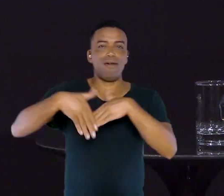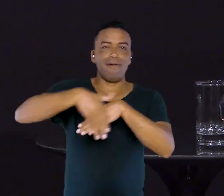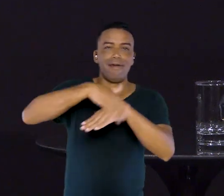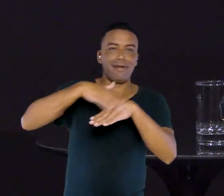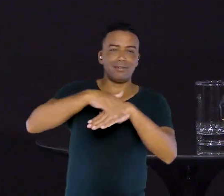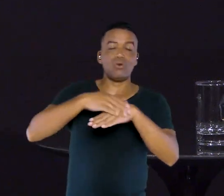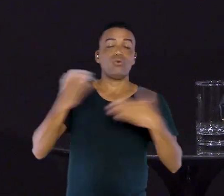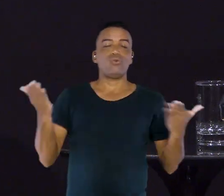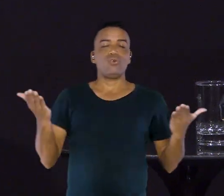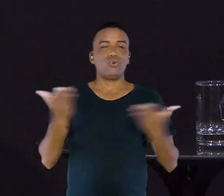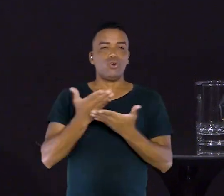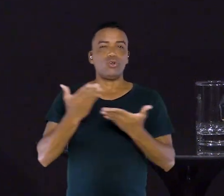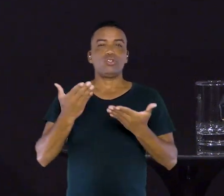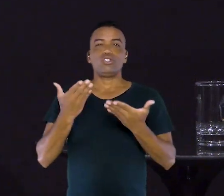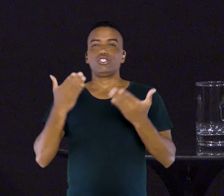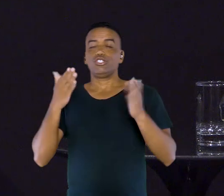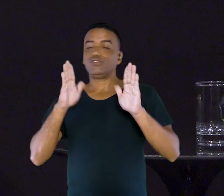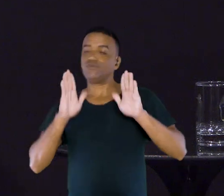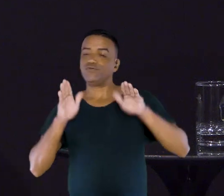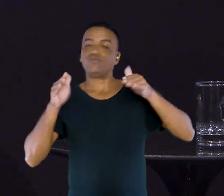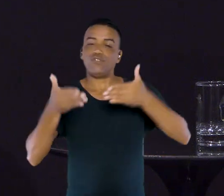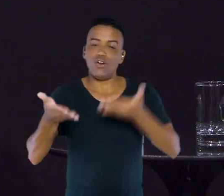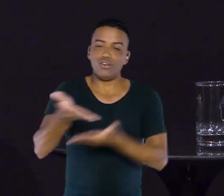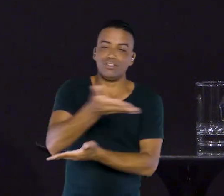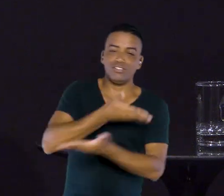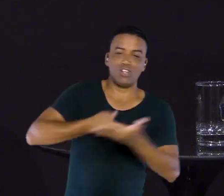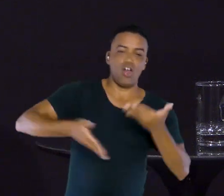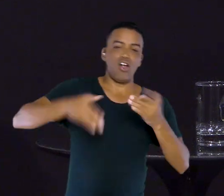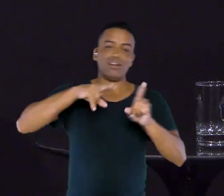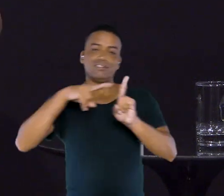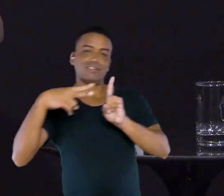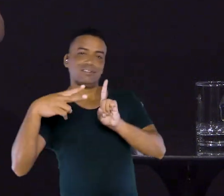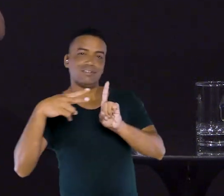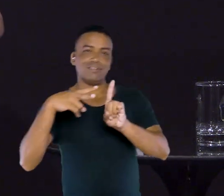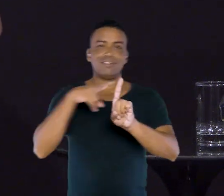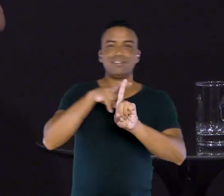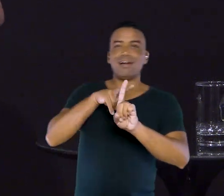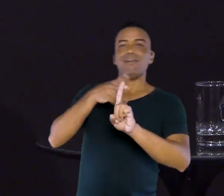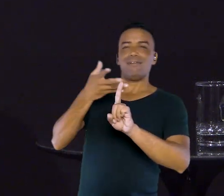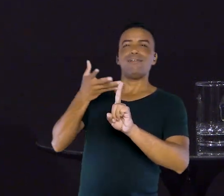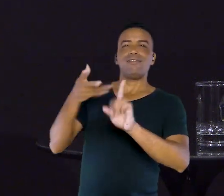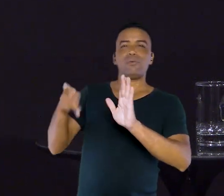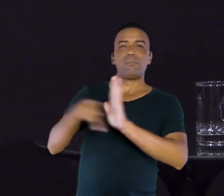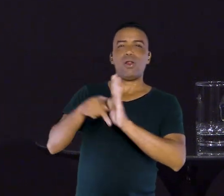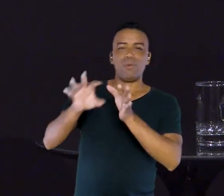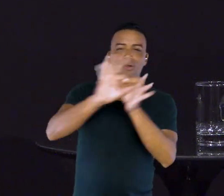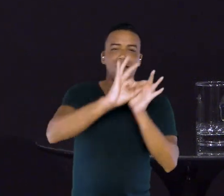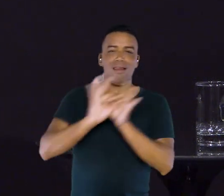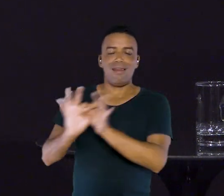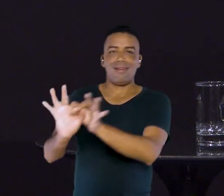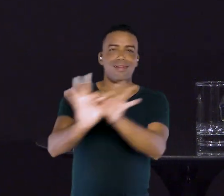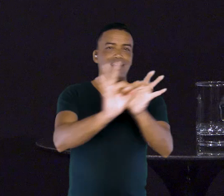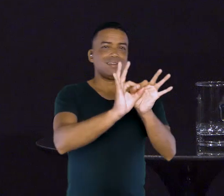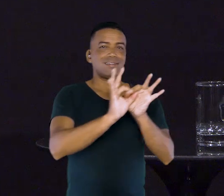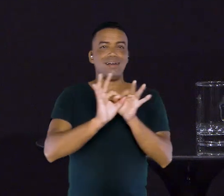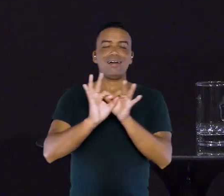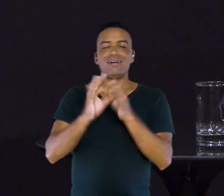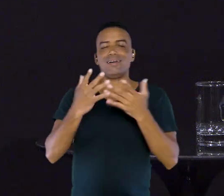hoje vai girar, então, em torno dessas trocas de perspectivas e de confluências, né, entre essas